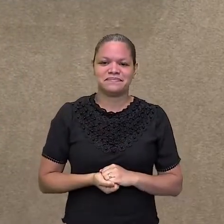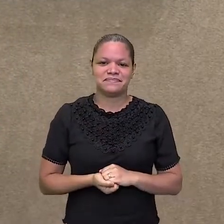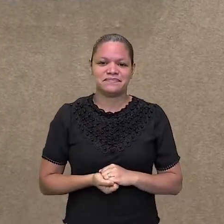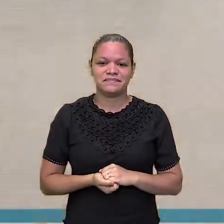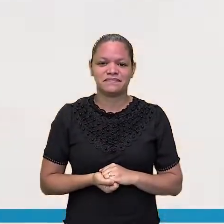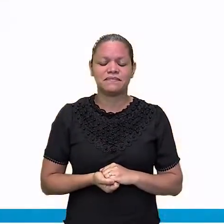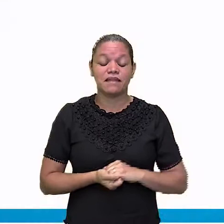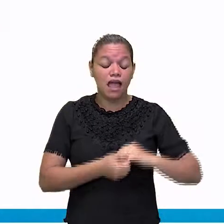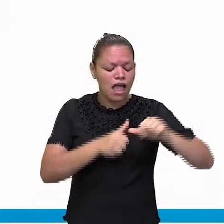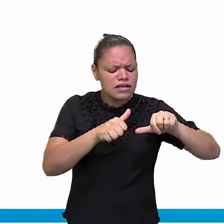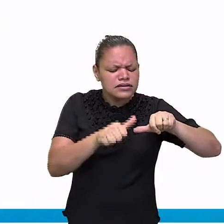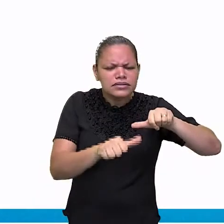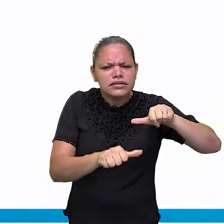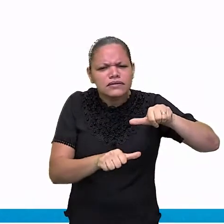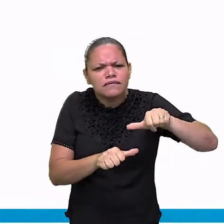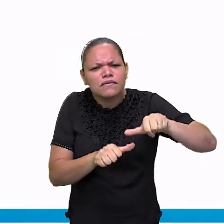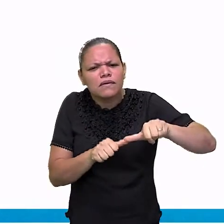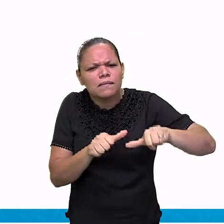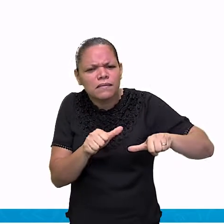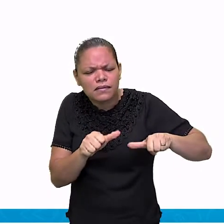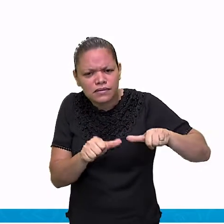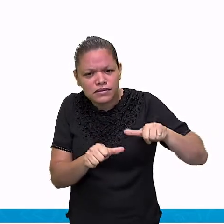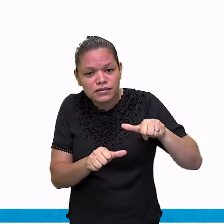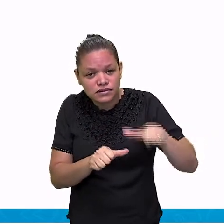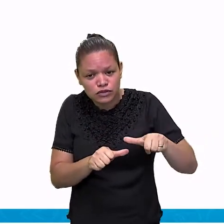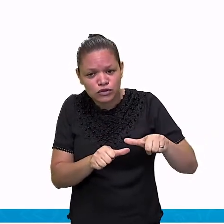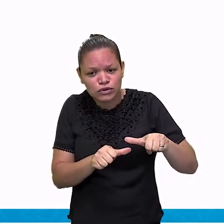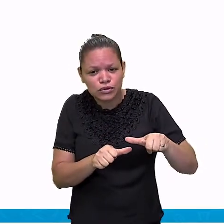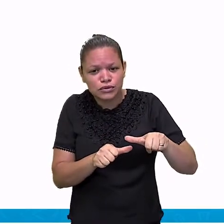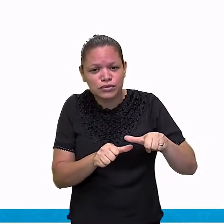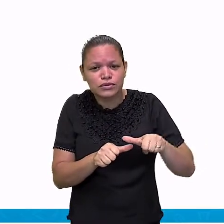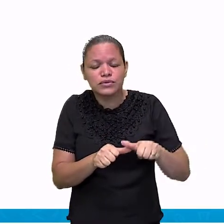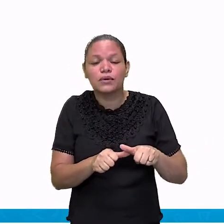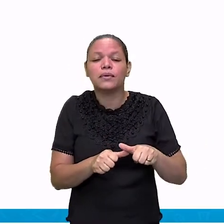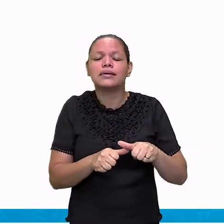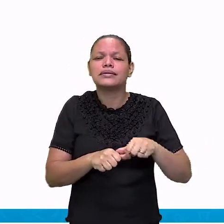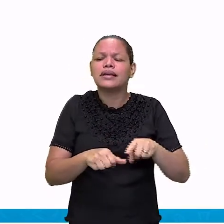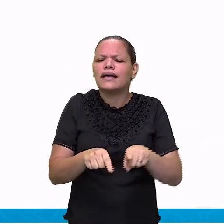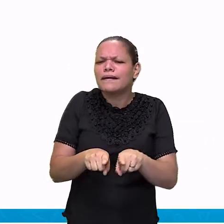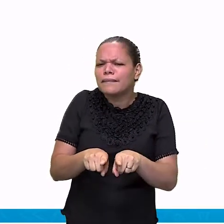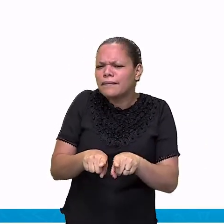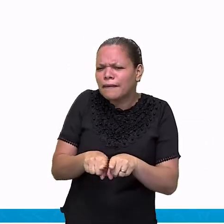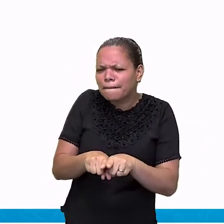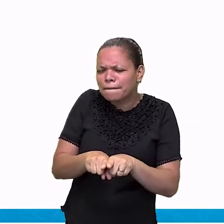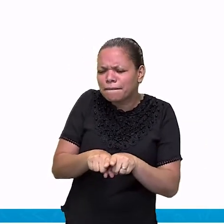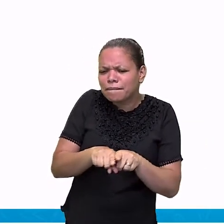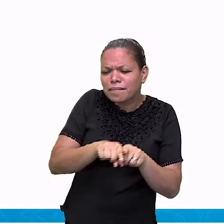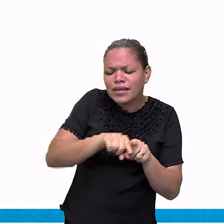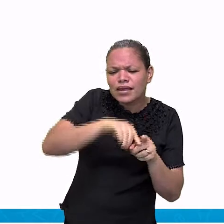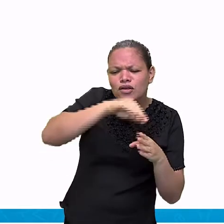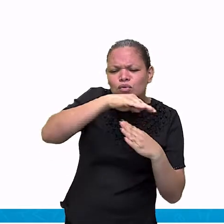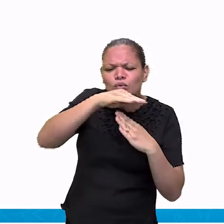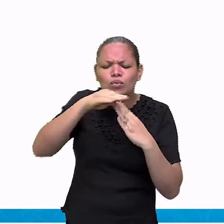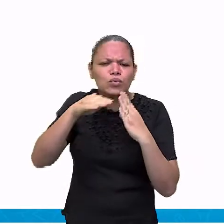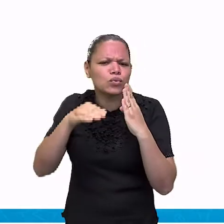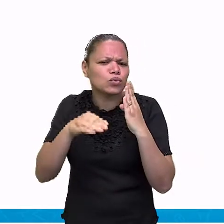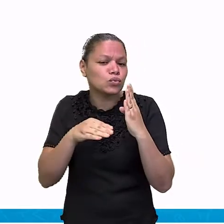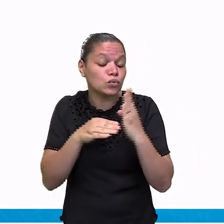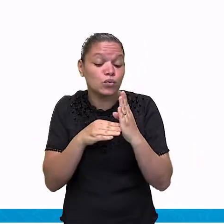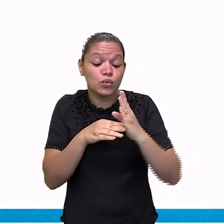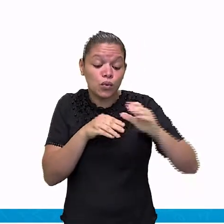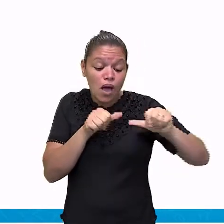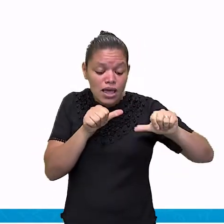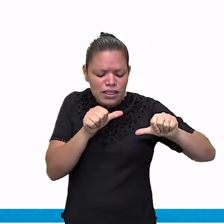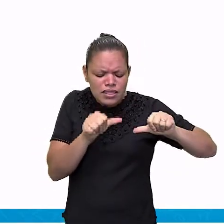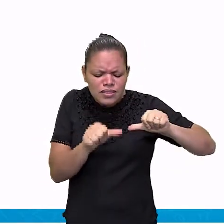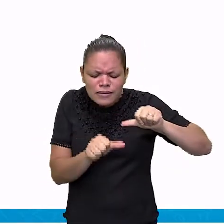As transformações físicas são aqueles que alteram apenas a aparência,